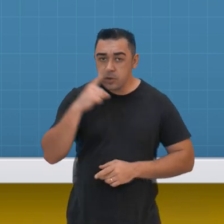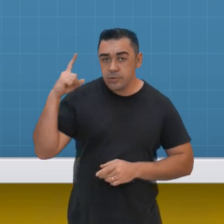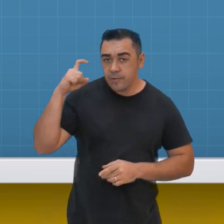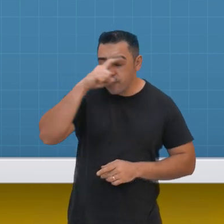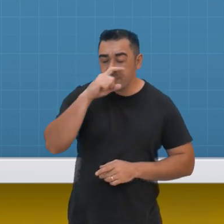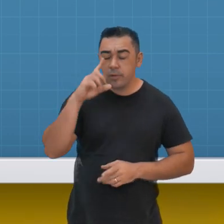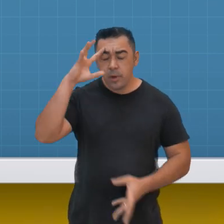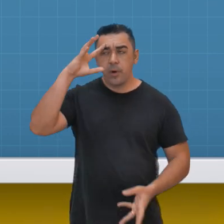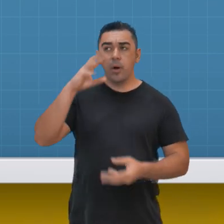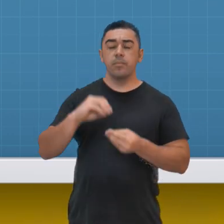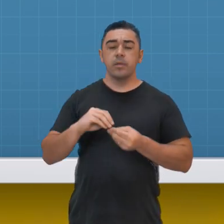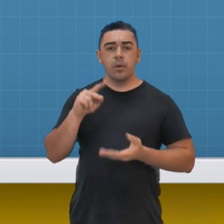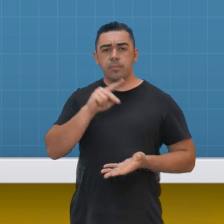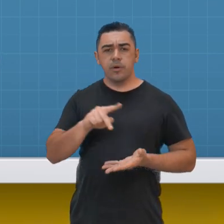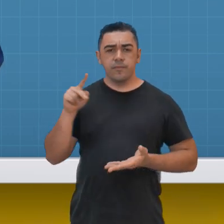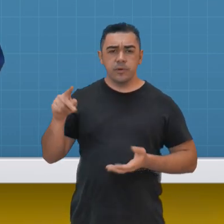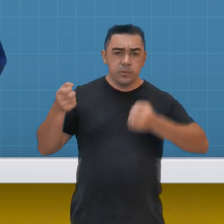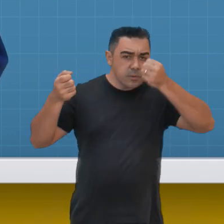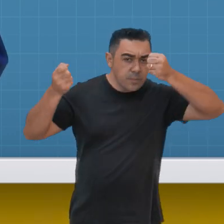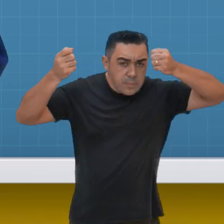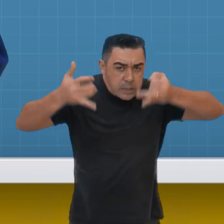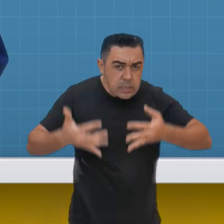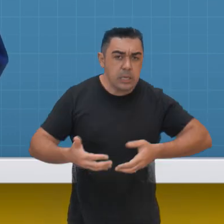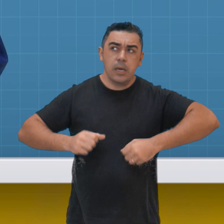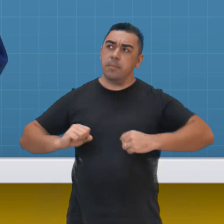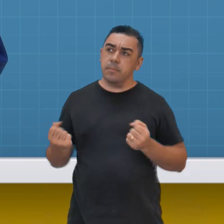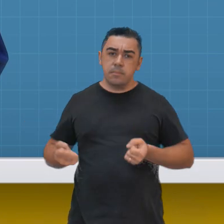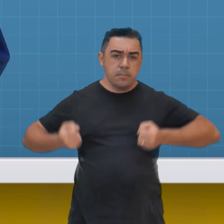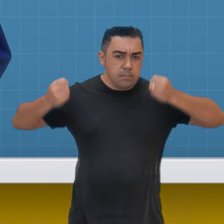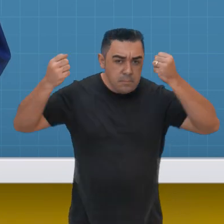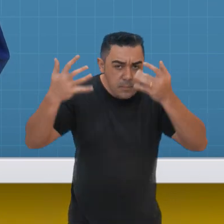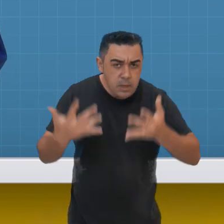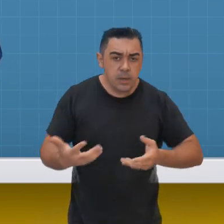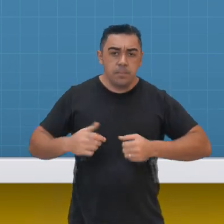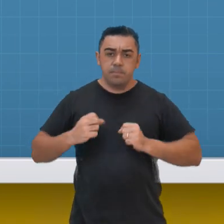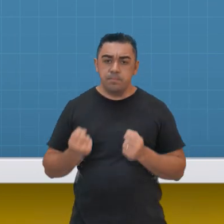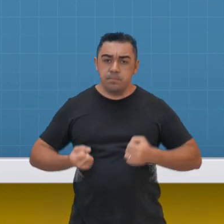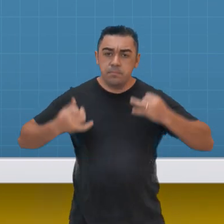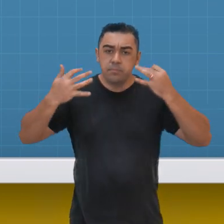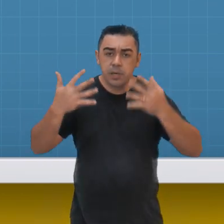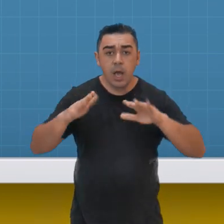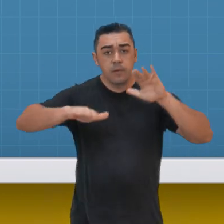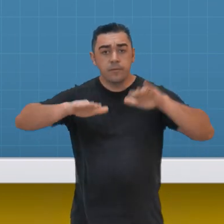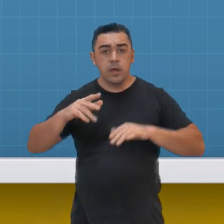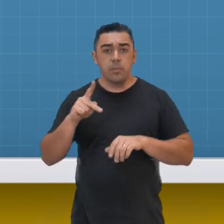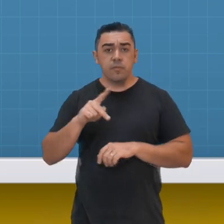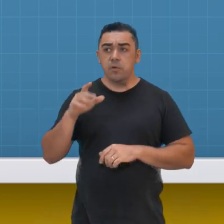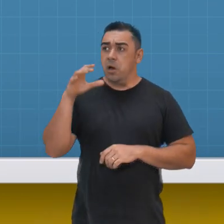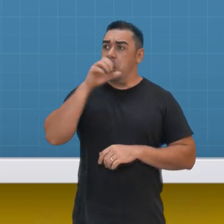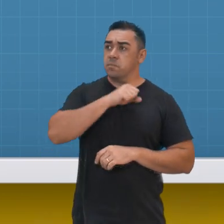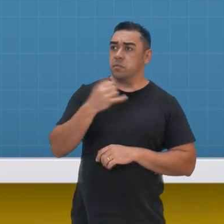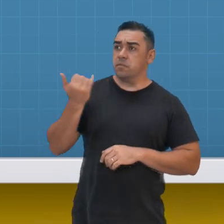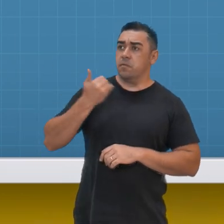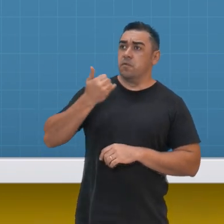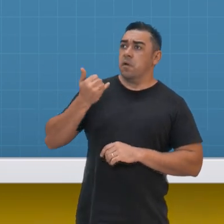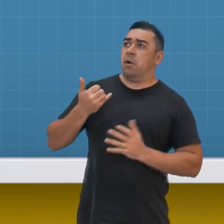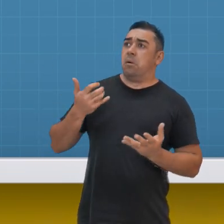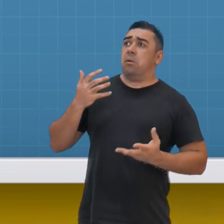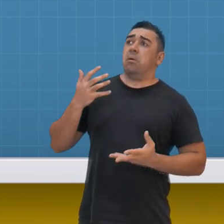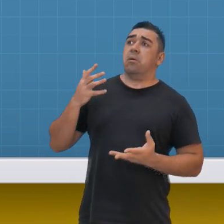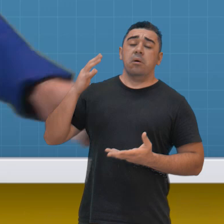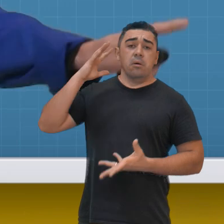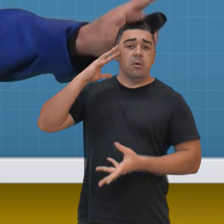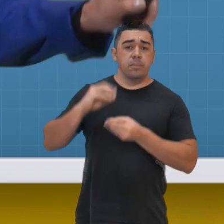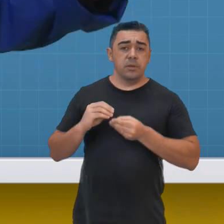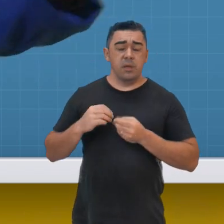para entender o professor lá na sala de aula. E o professor falou tão rápido, que eu não